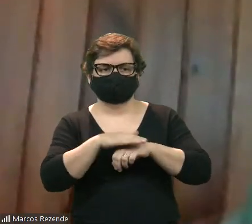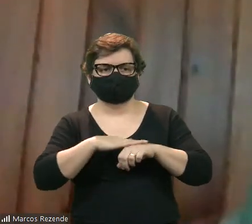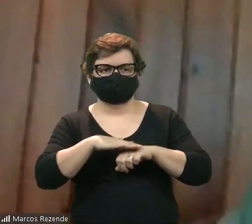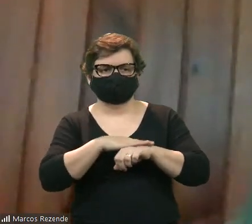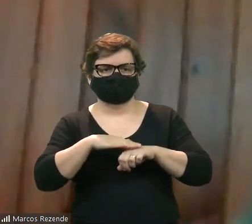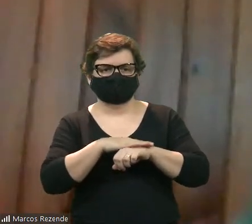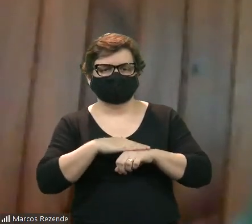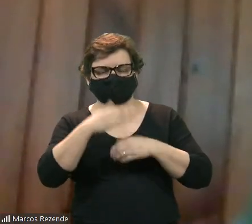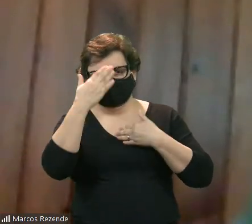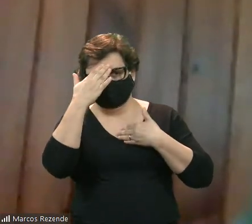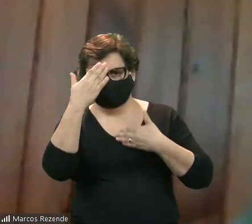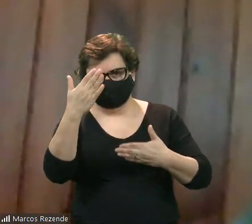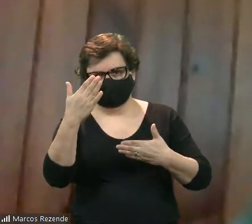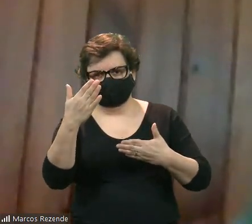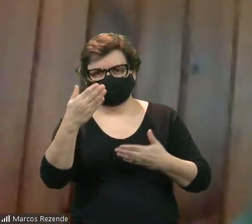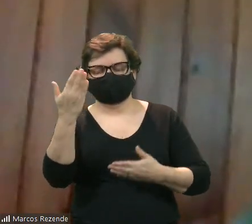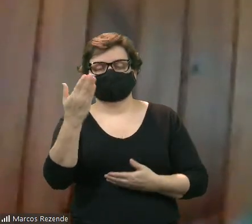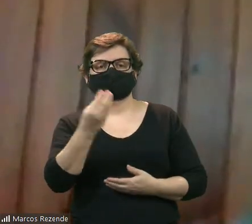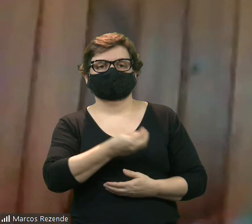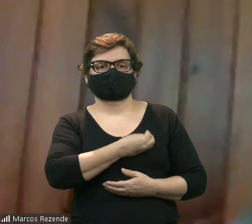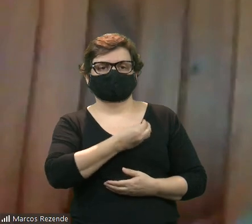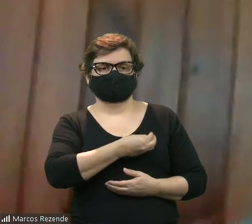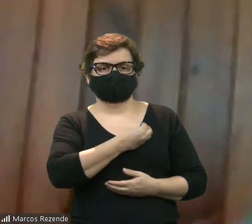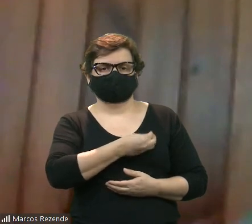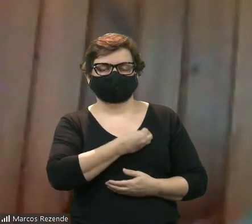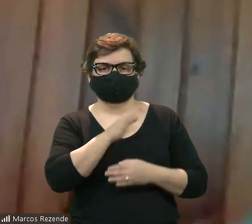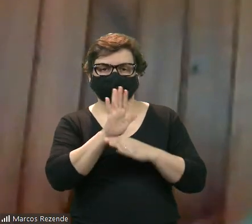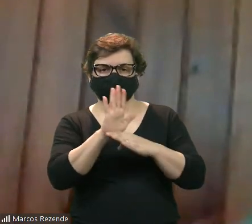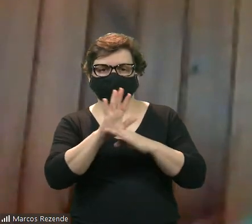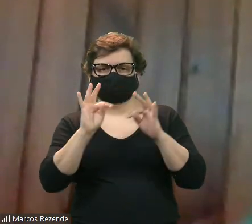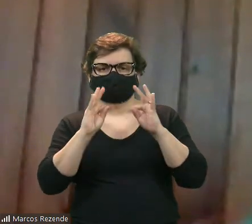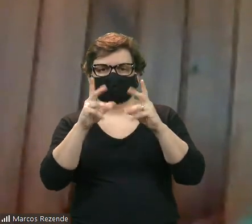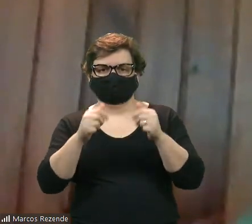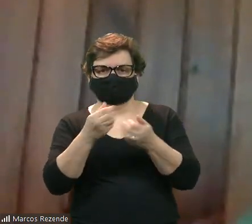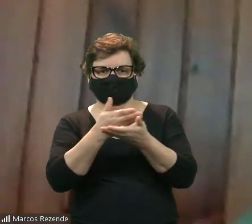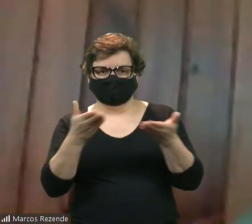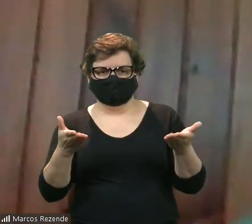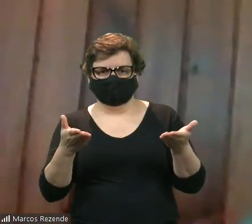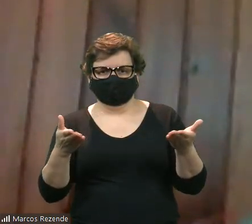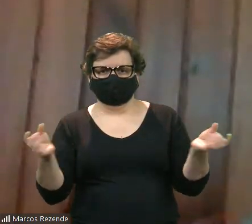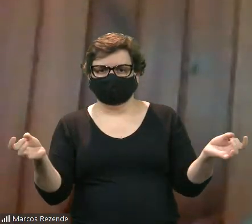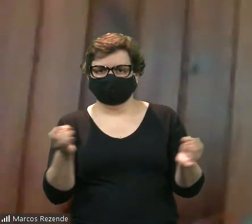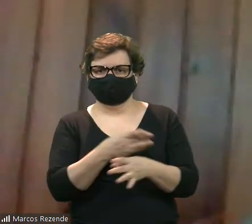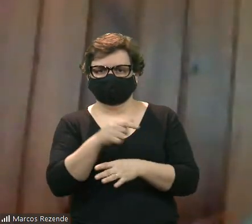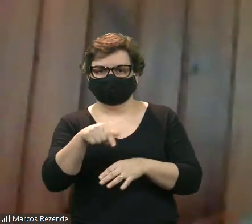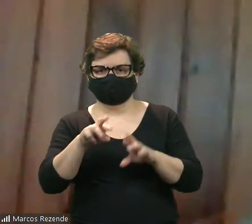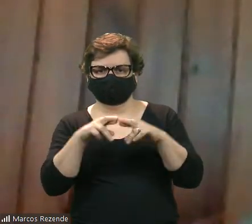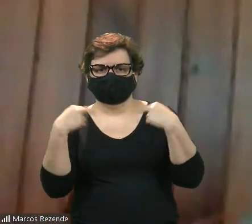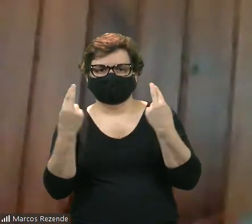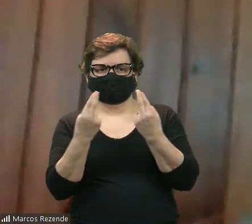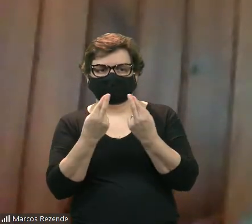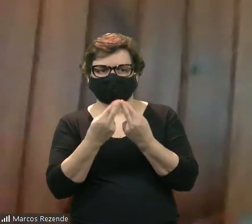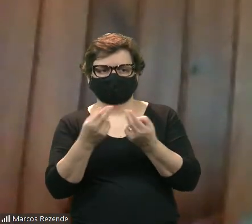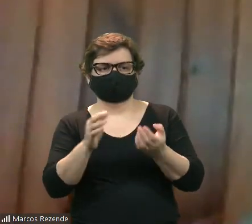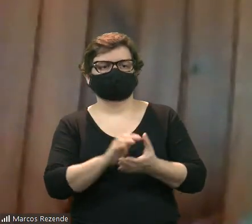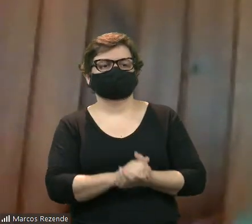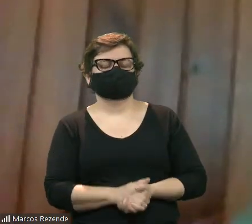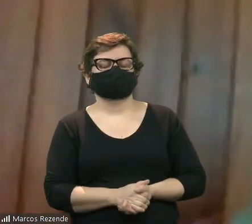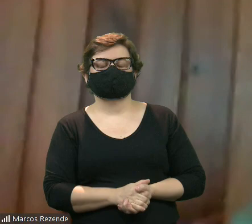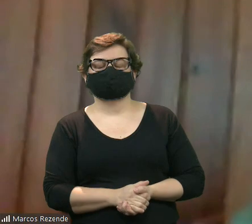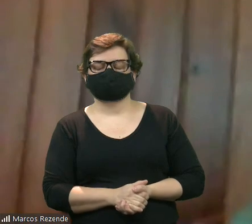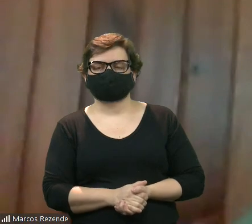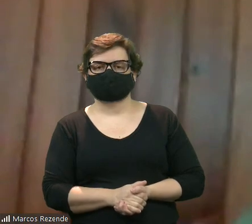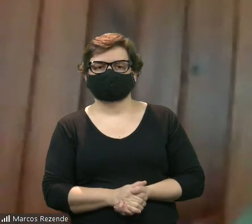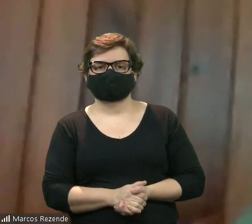tratada, agradecendo a presença e a colaboração de todos, declaro encerrada a presente sessão,